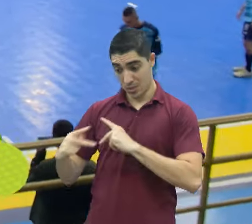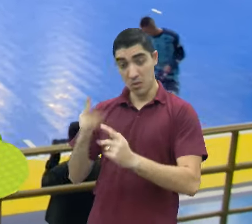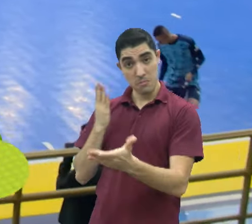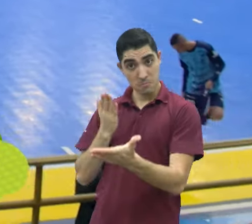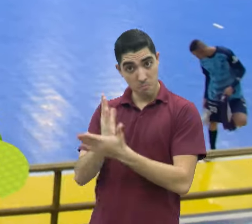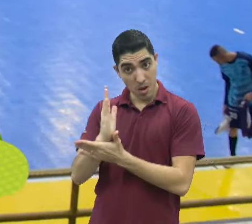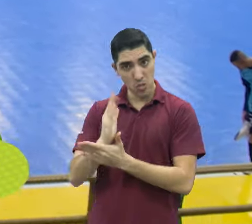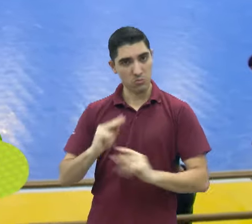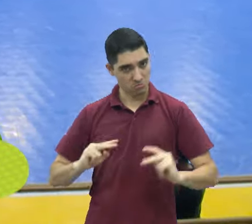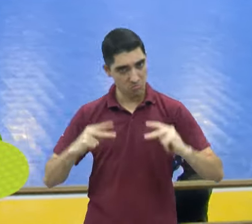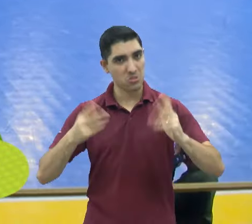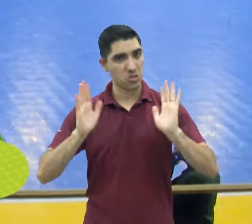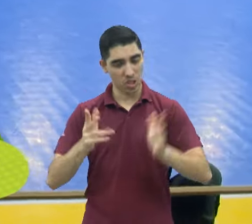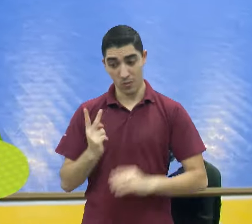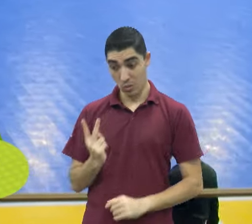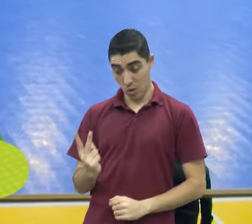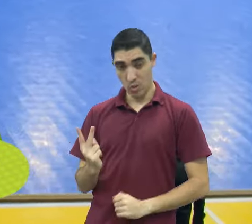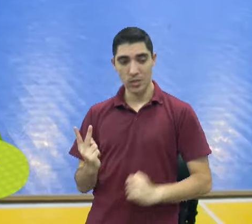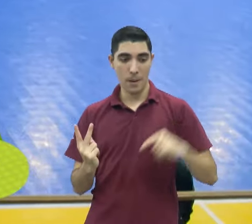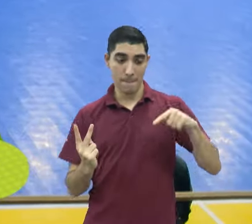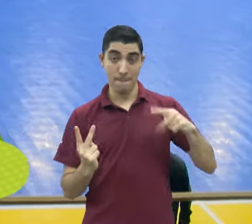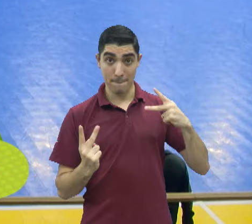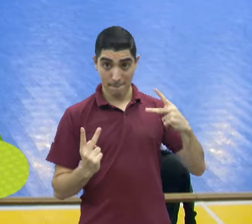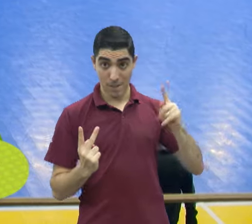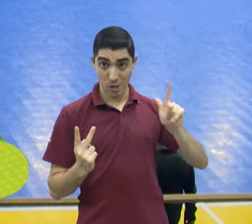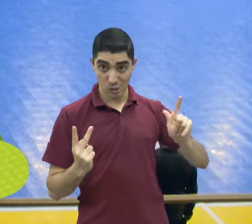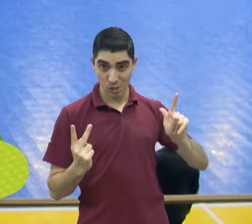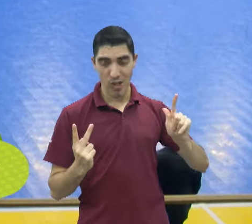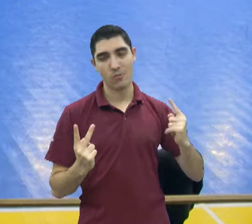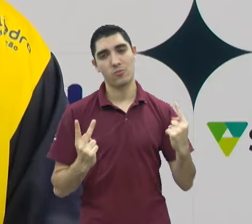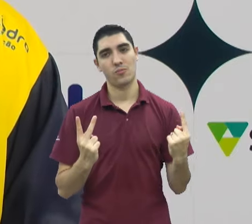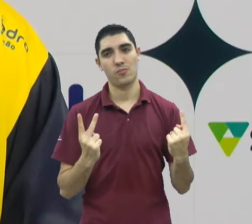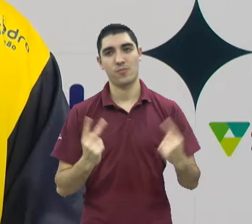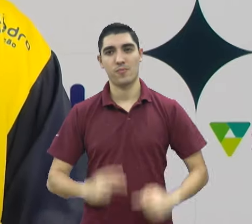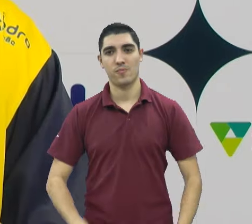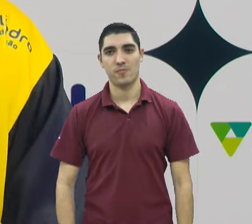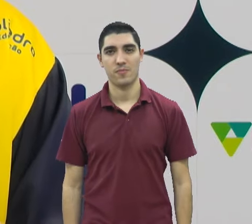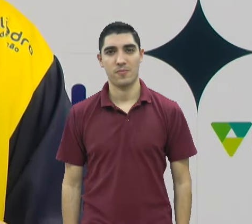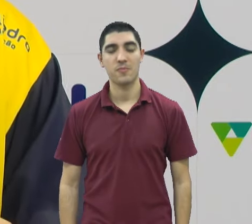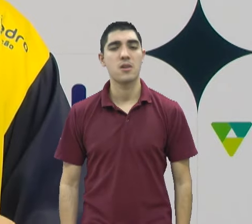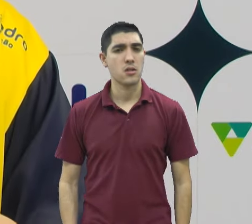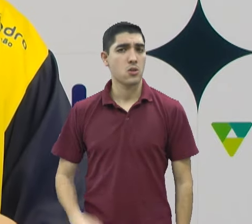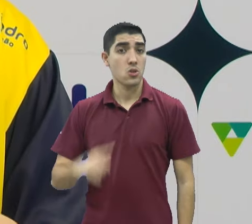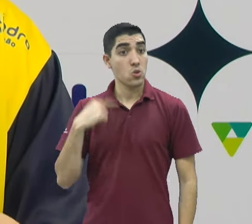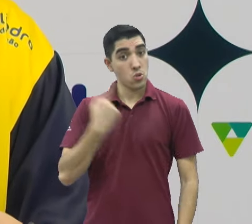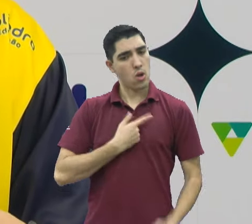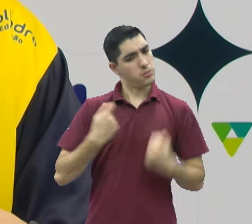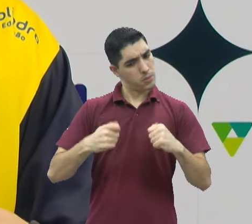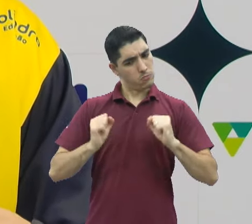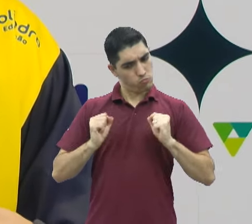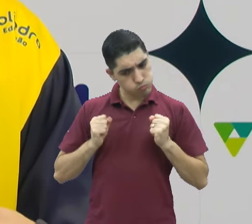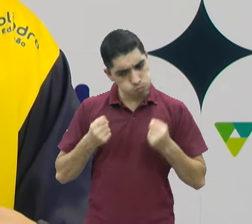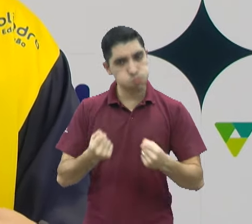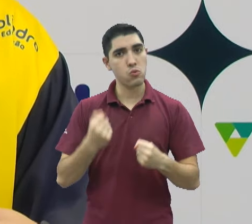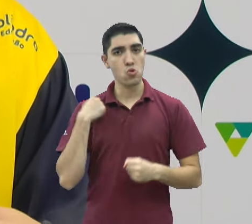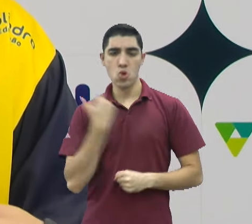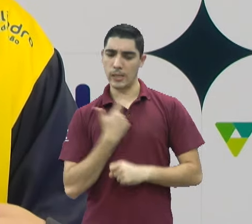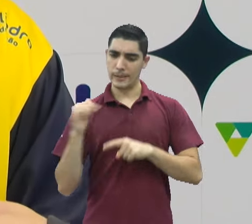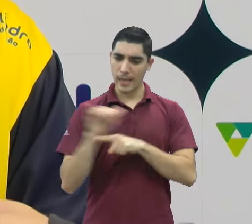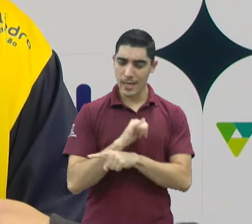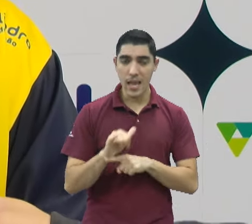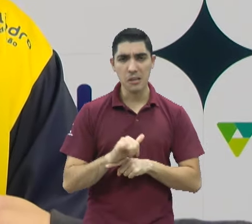a semifinal 2, Praia Grande eliminado 1. A gente precisava se impor, precisava colocar o nosso ritmo e eu acredito que a gente